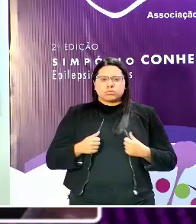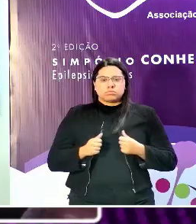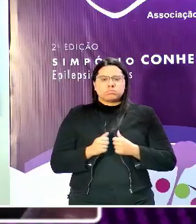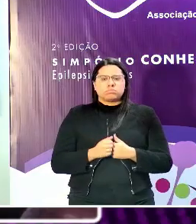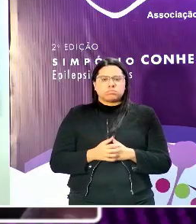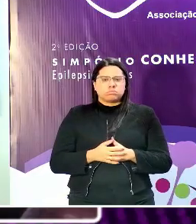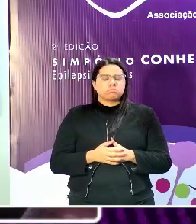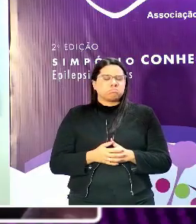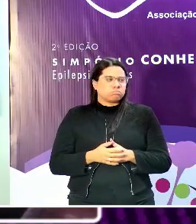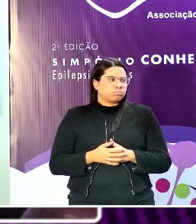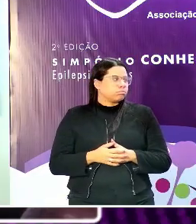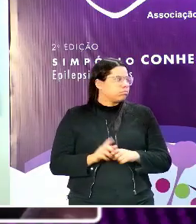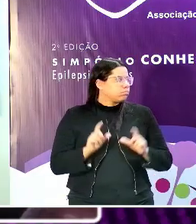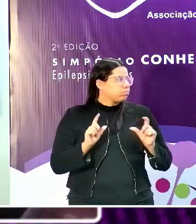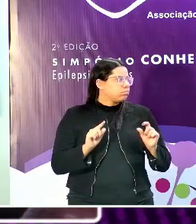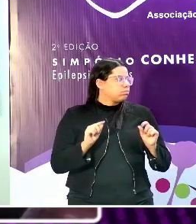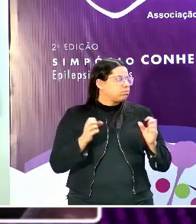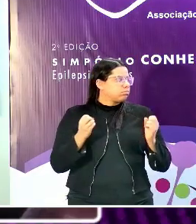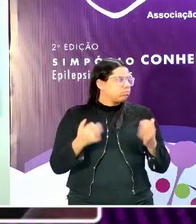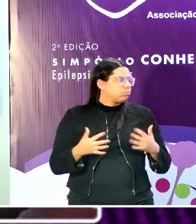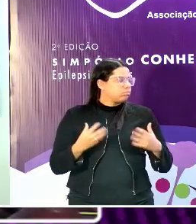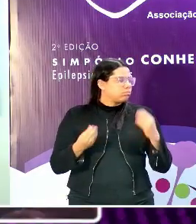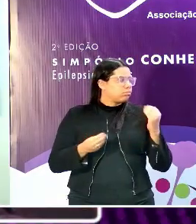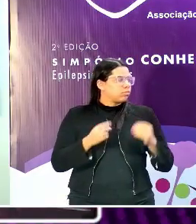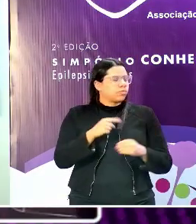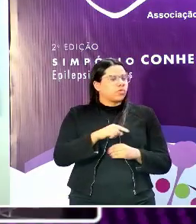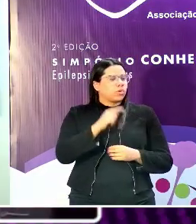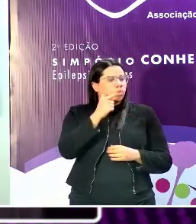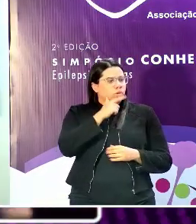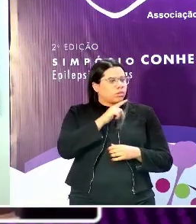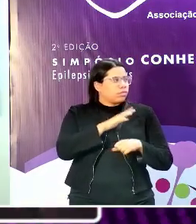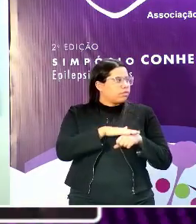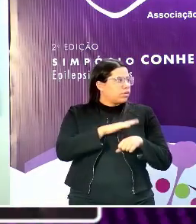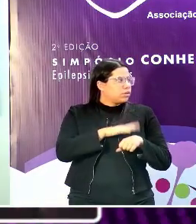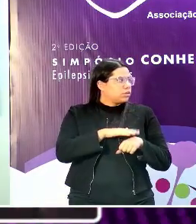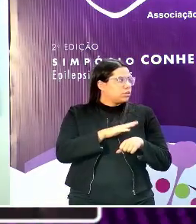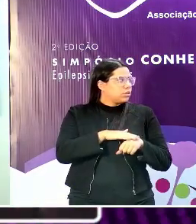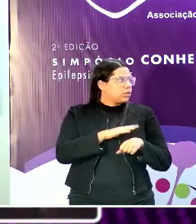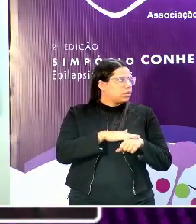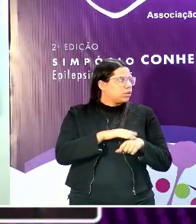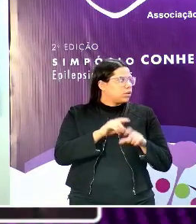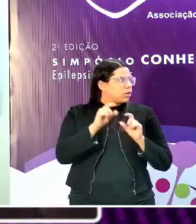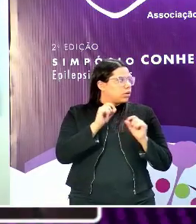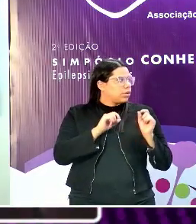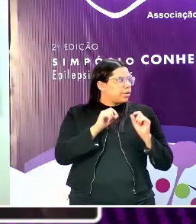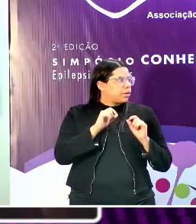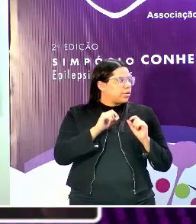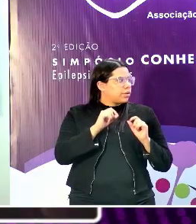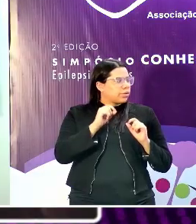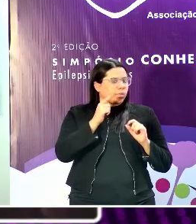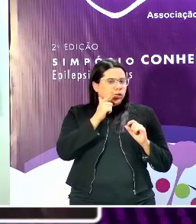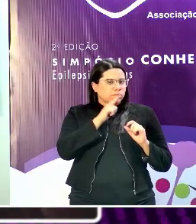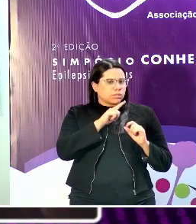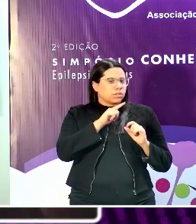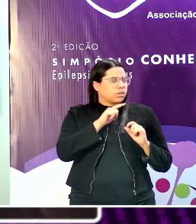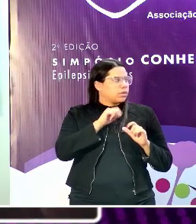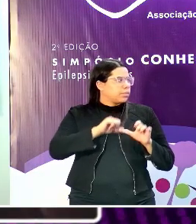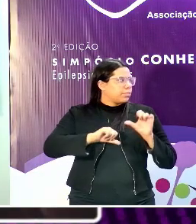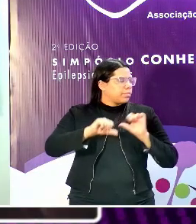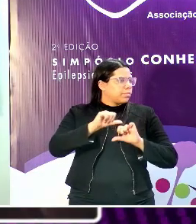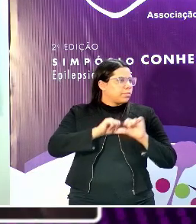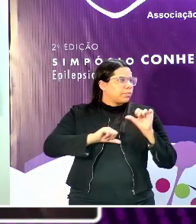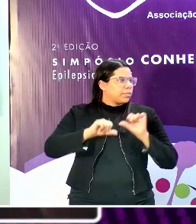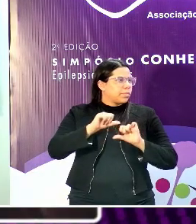para você falar um pouco mais, assim, como é que você conseguiu fazer com que o peptídeo, você conseguisse sair do